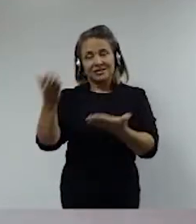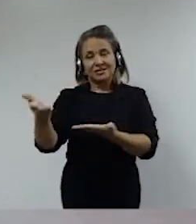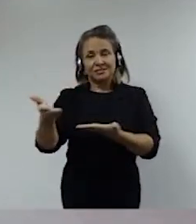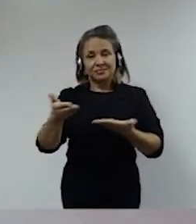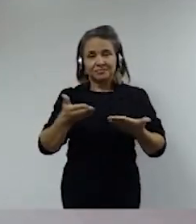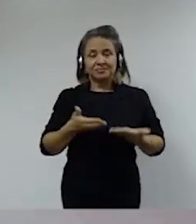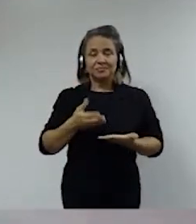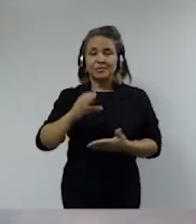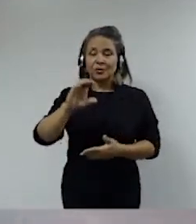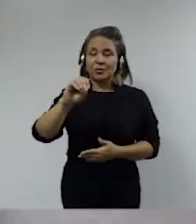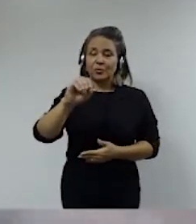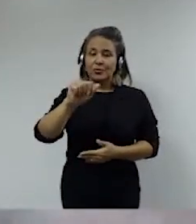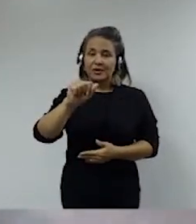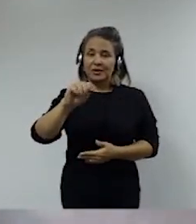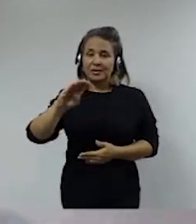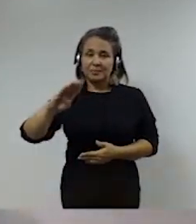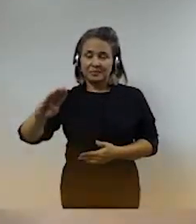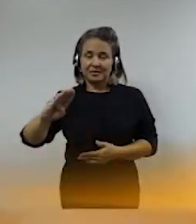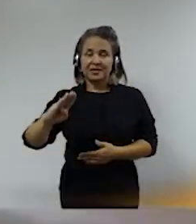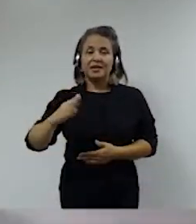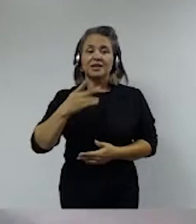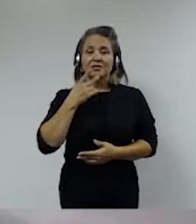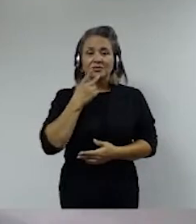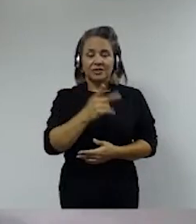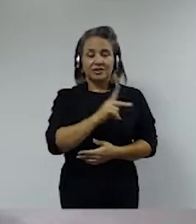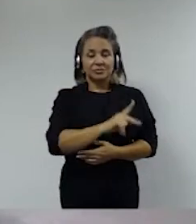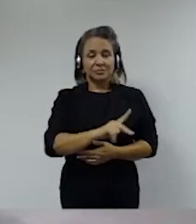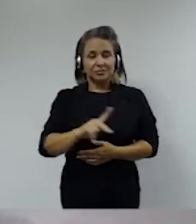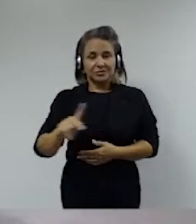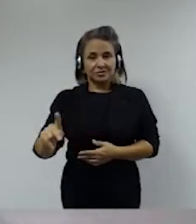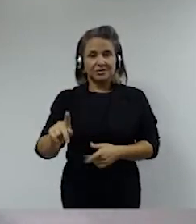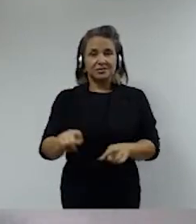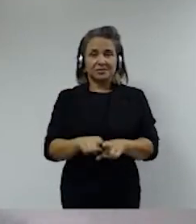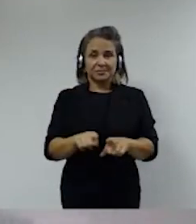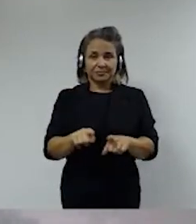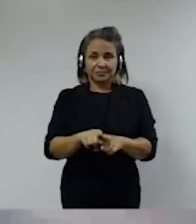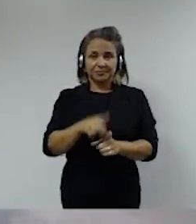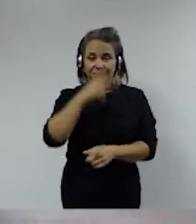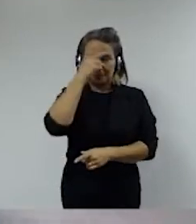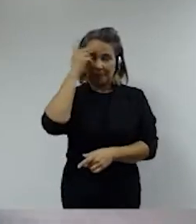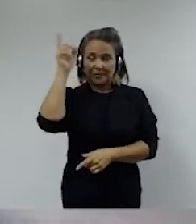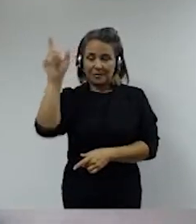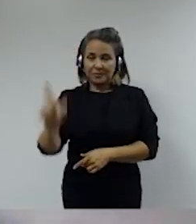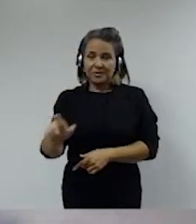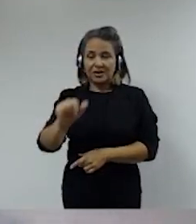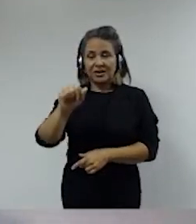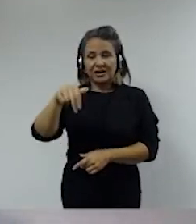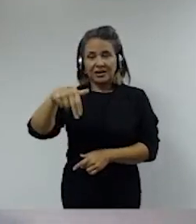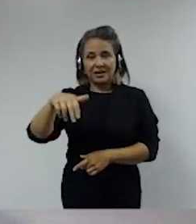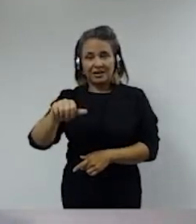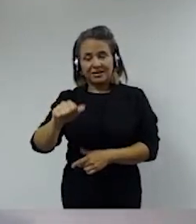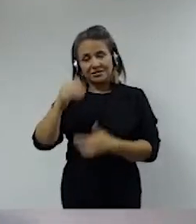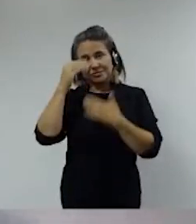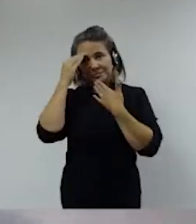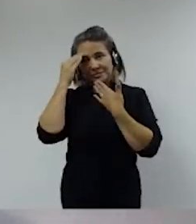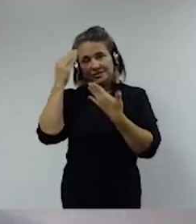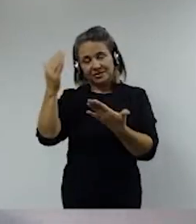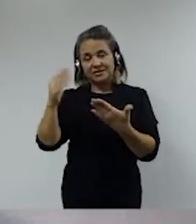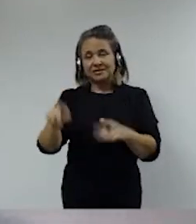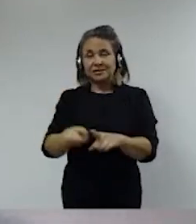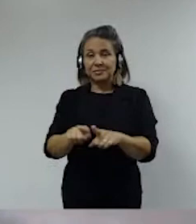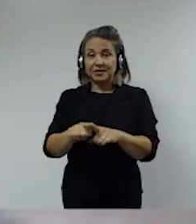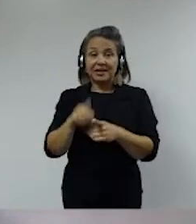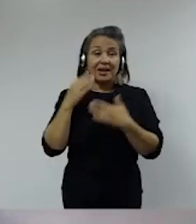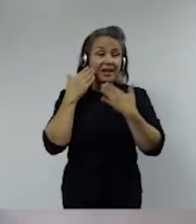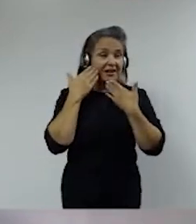da OAB e o faço na pessoa do presidente e na pessoa também da doutora Ana Quilza. Muito obrigado. Queria agradecer